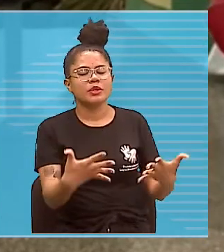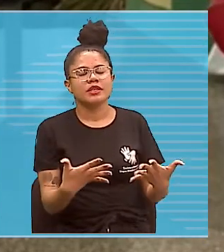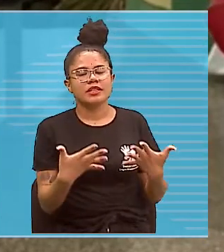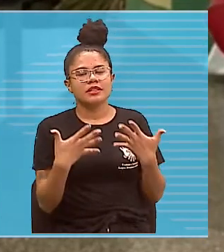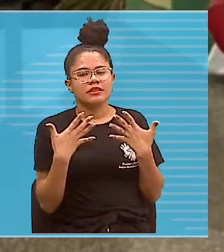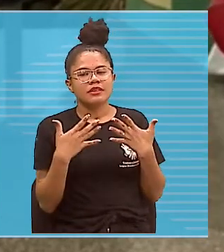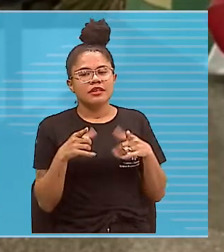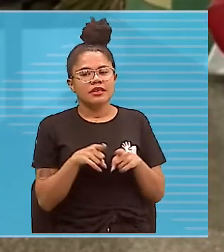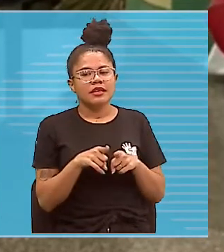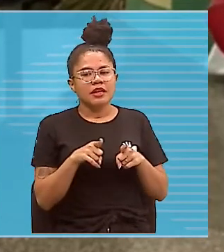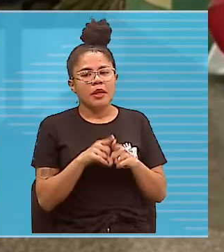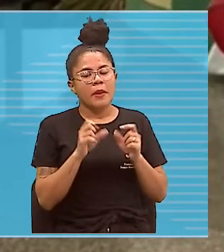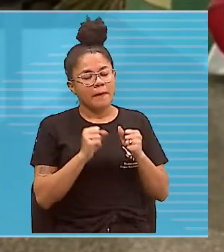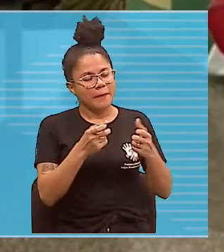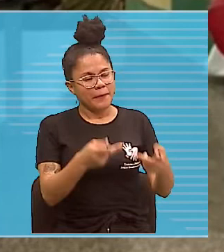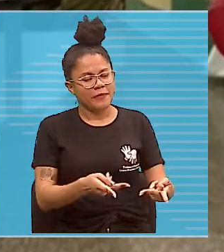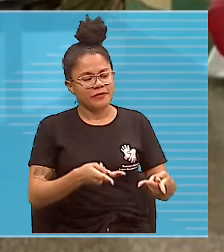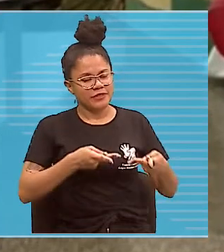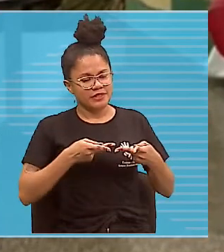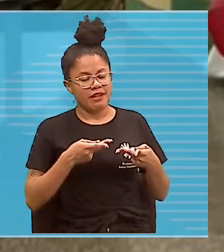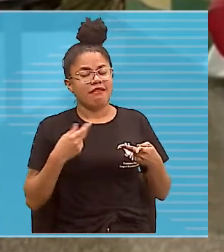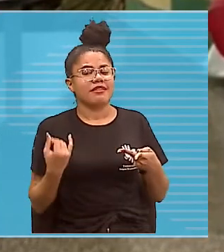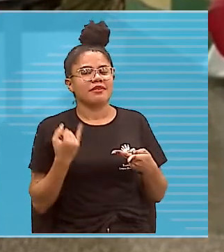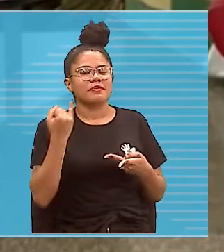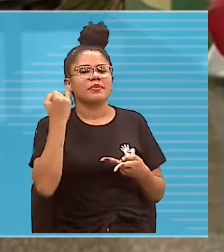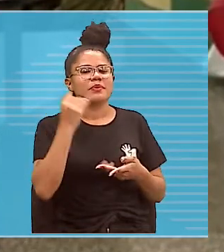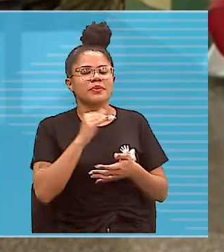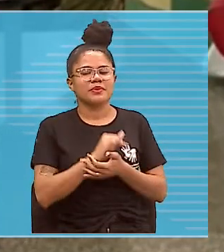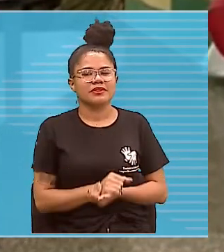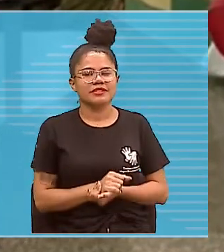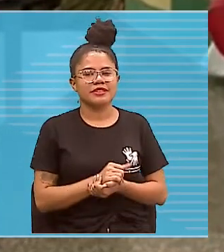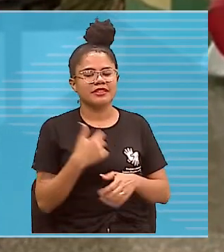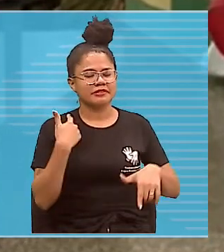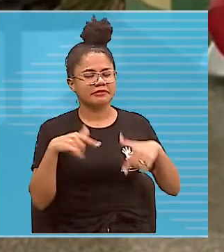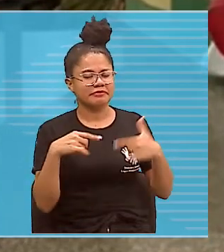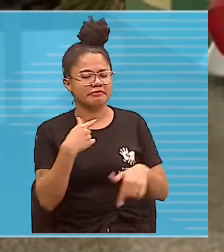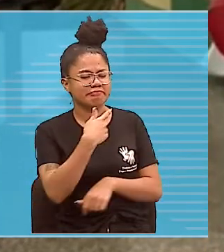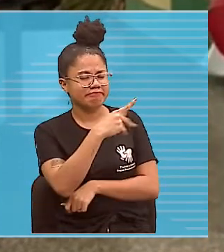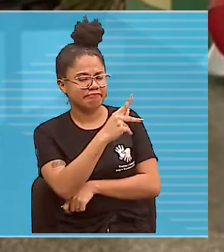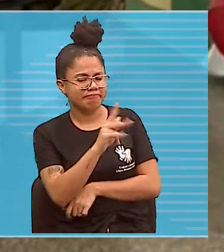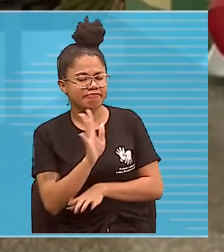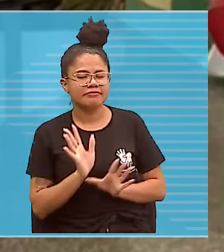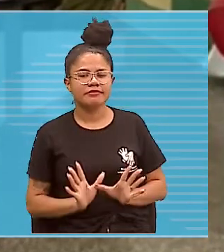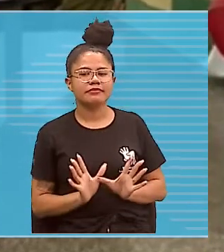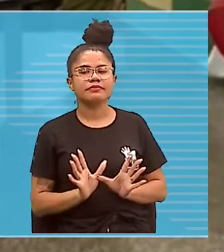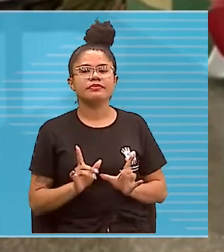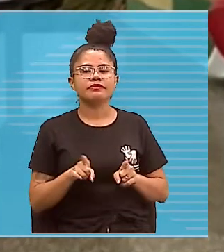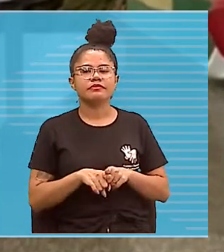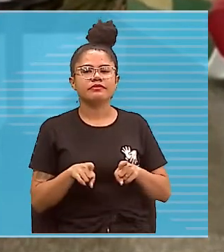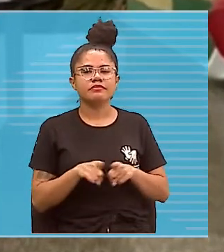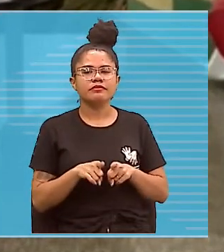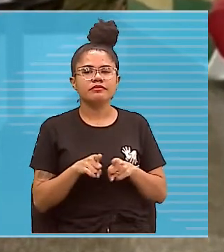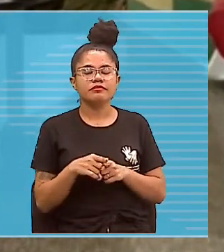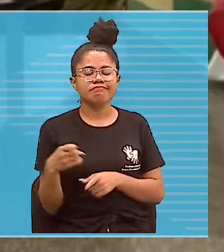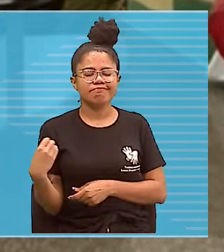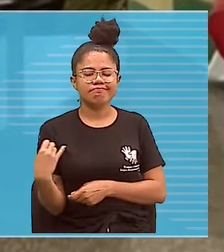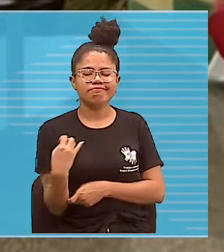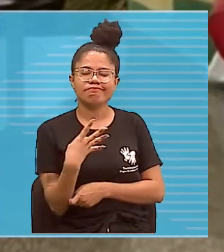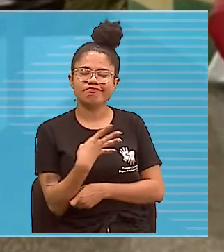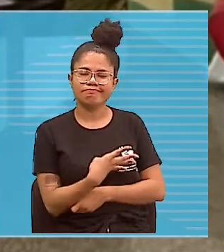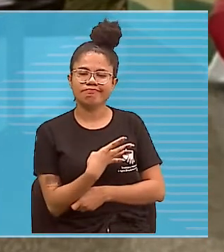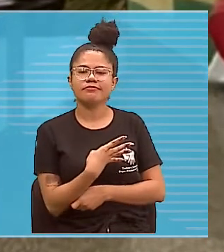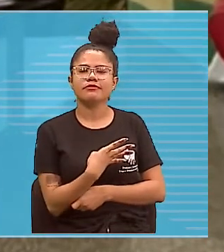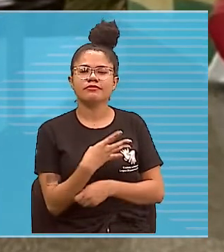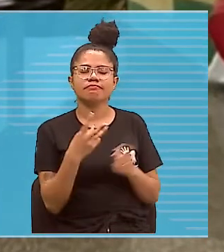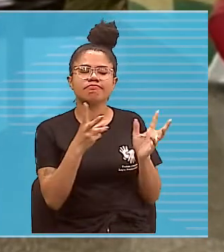traz um novo incentivo, principalmente para quem está com dificuldade, quem está desanimado. E